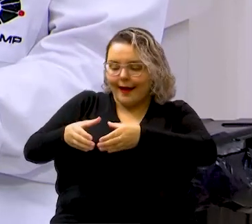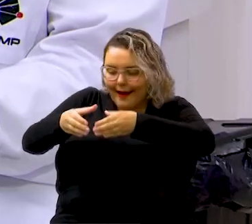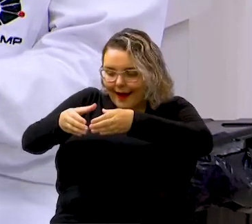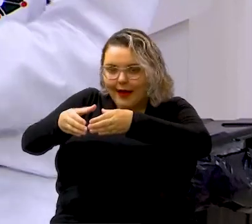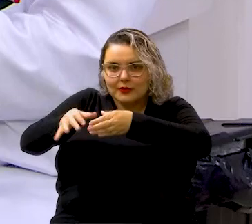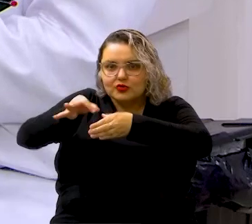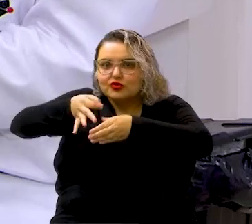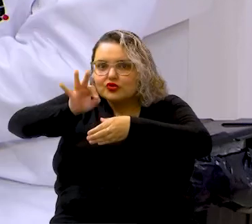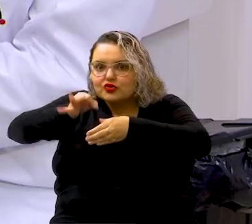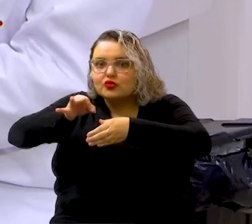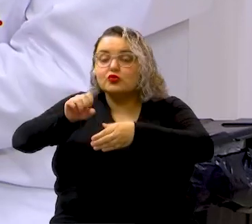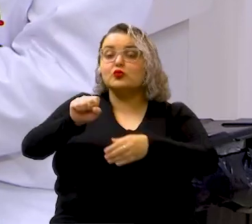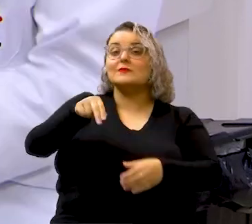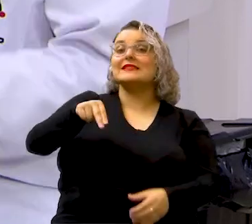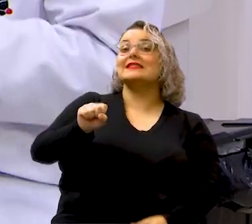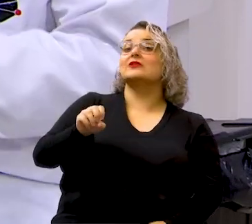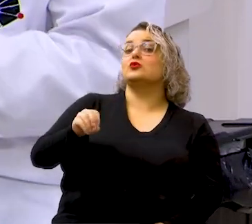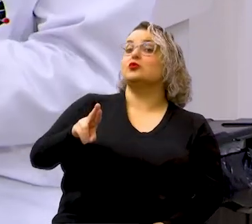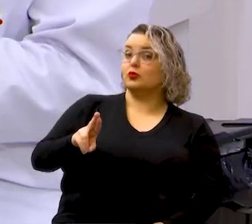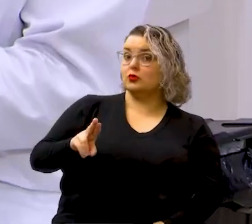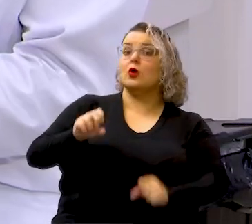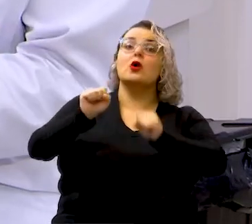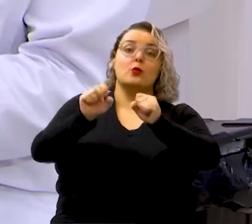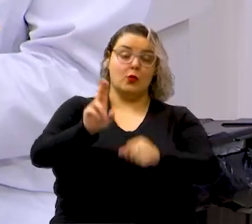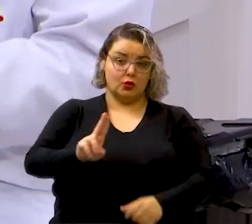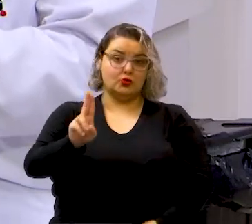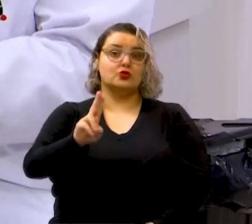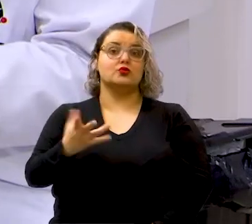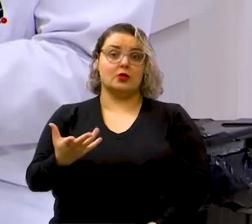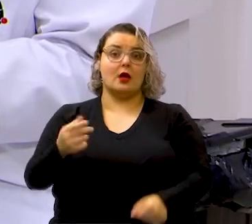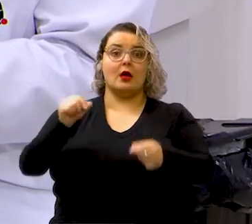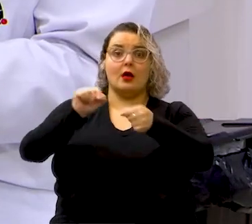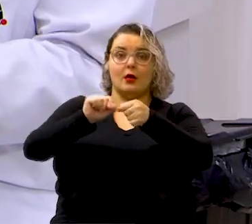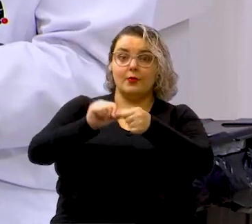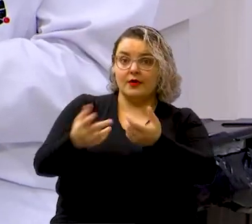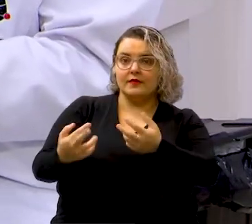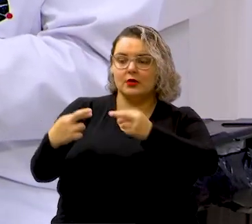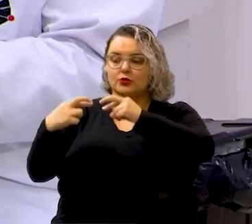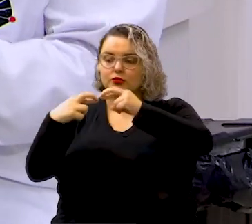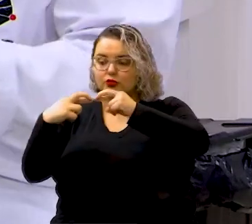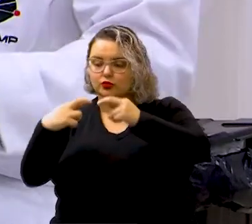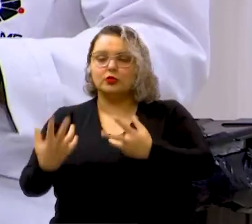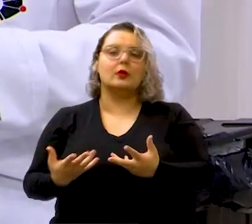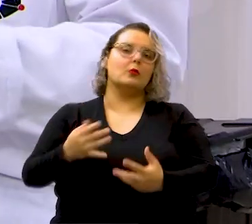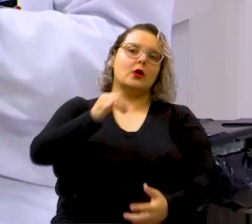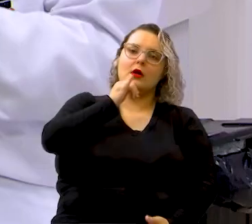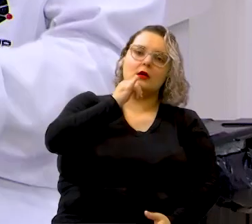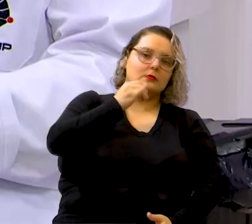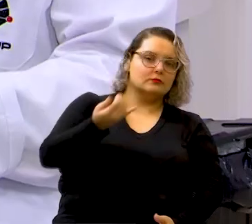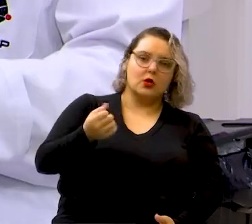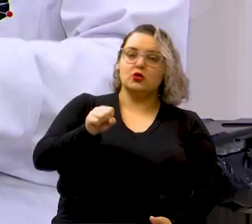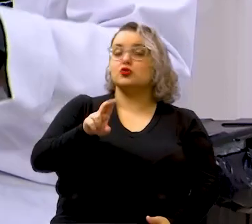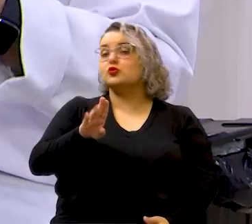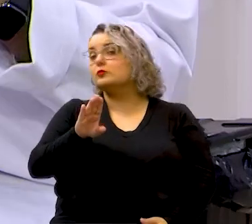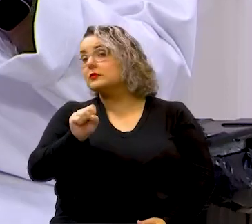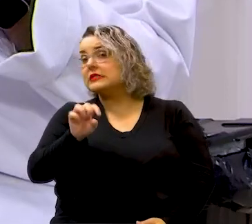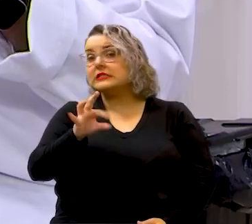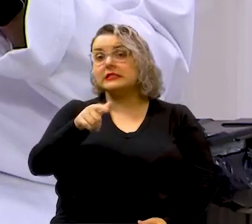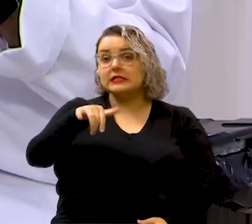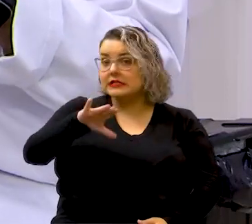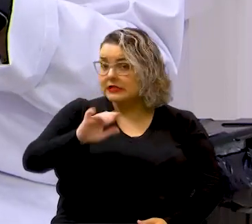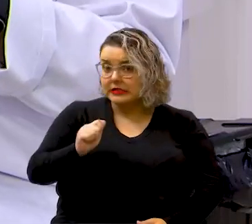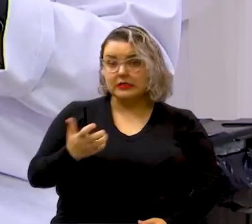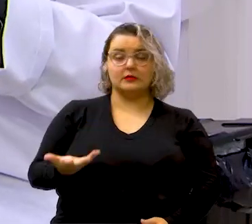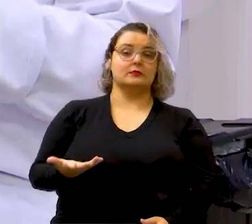cápsulas de café em um sensor. E a gente pode usar esse sensor para fazer monitoramento de substâncias, pode